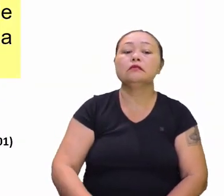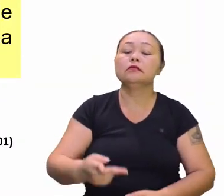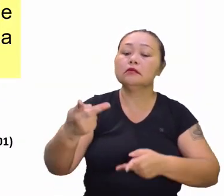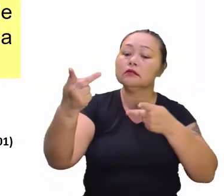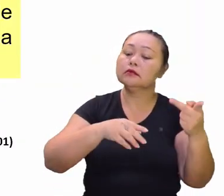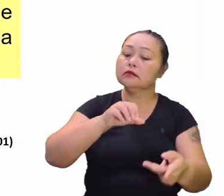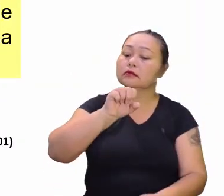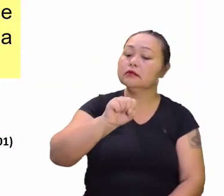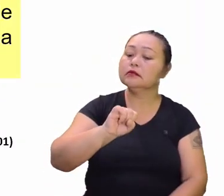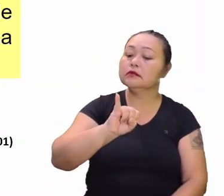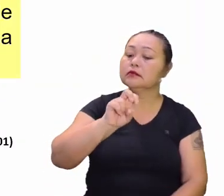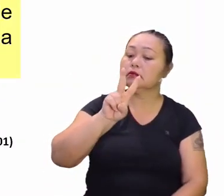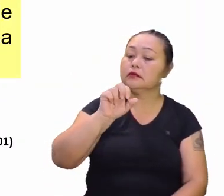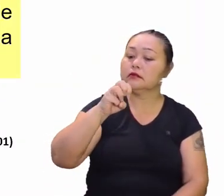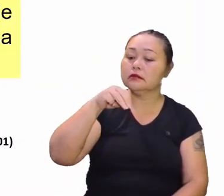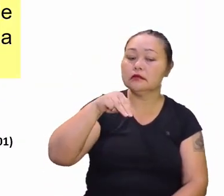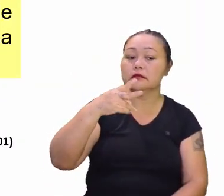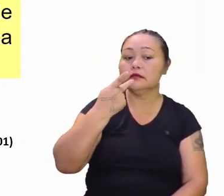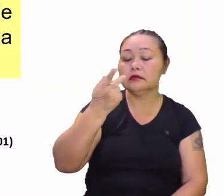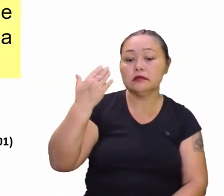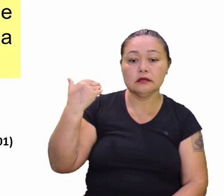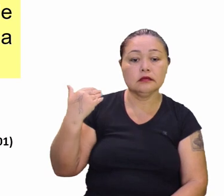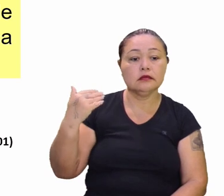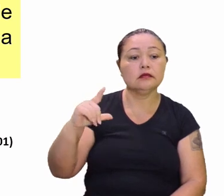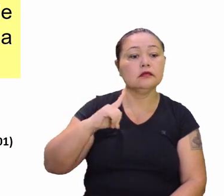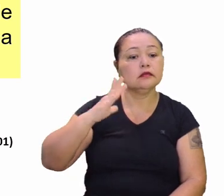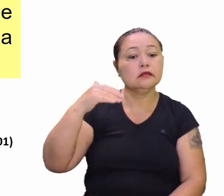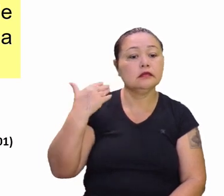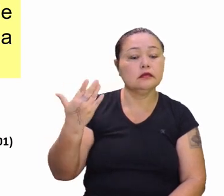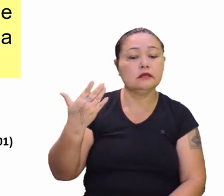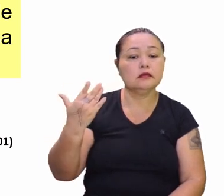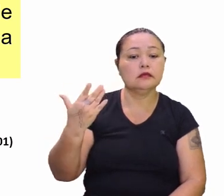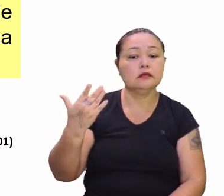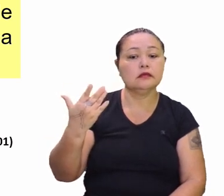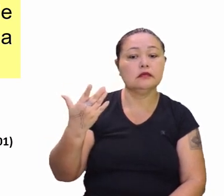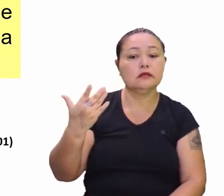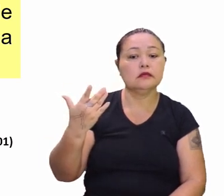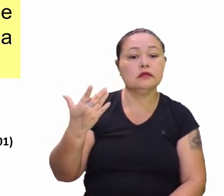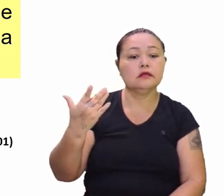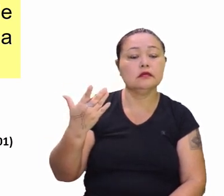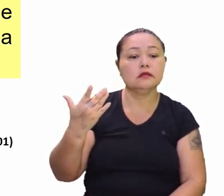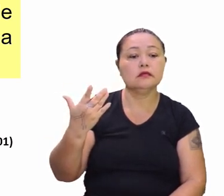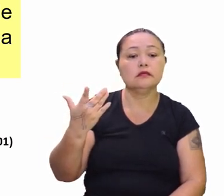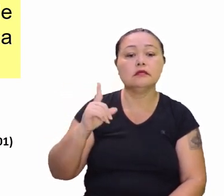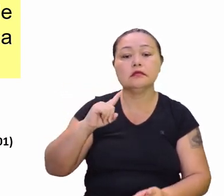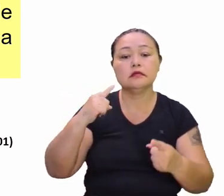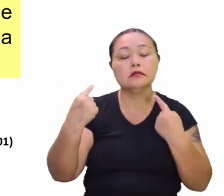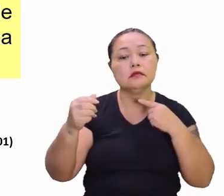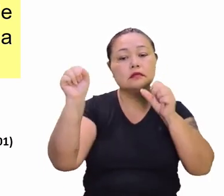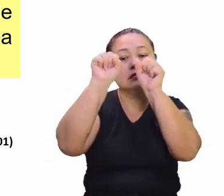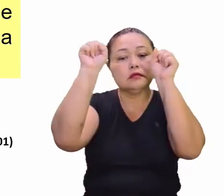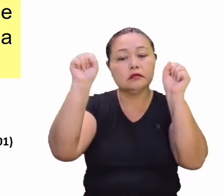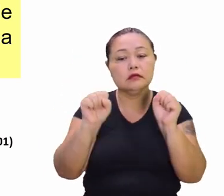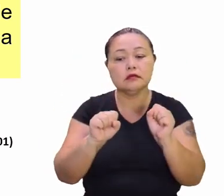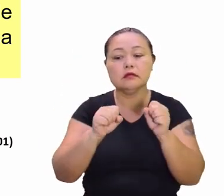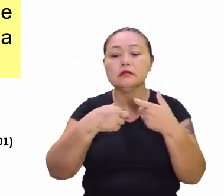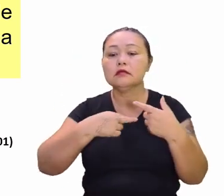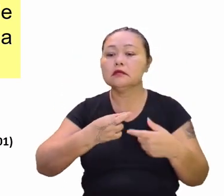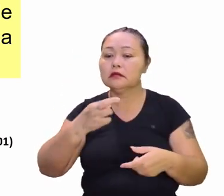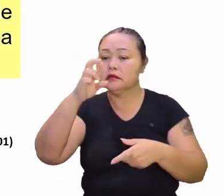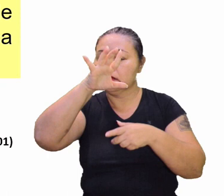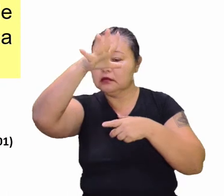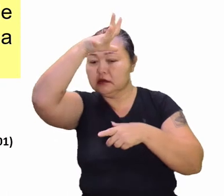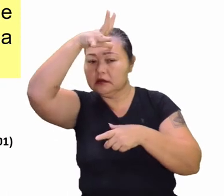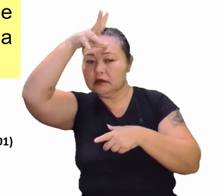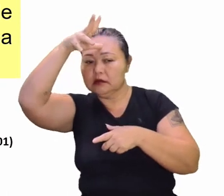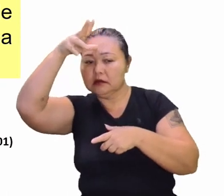O projeto Civan, como falamos, né, ele foi um controvertido sistema de vigilância da